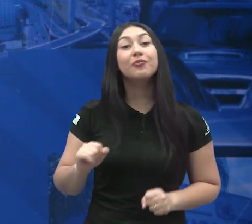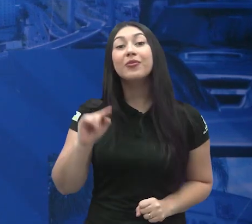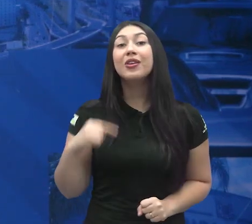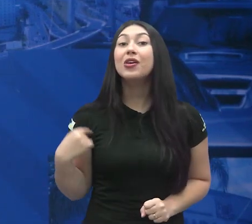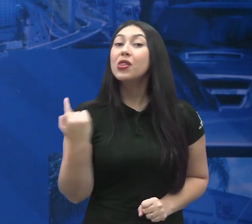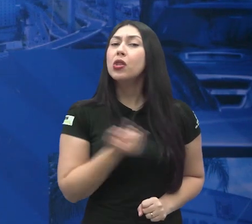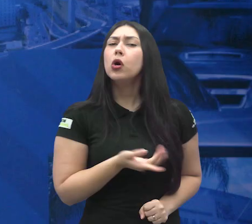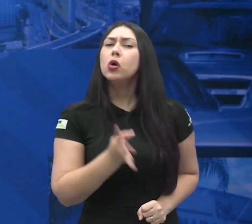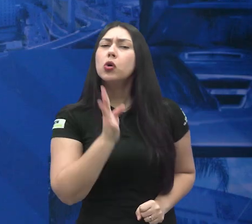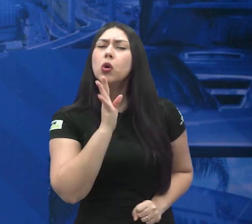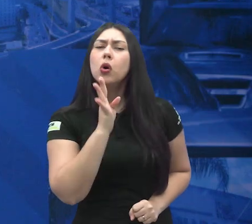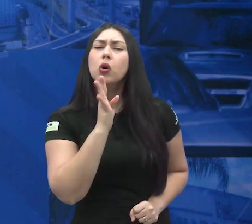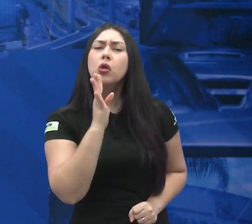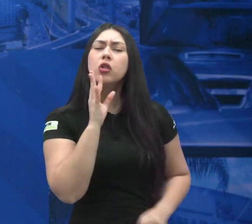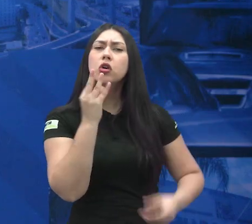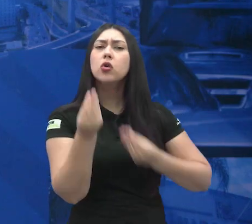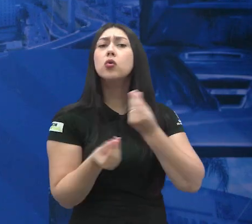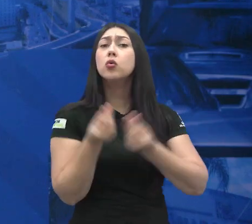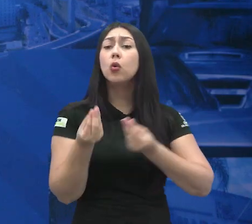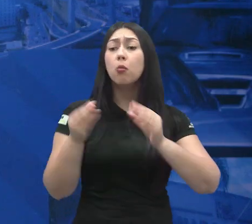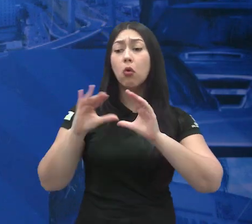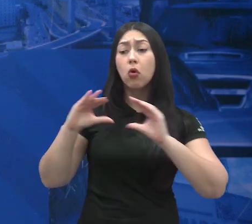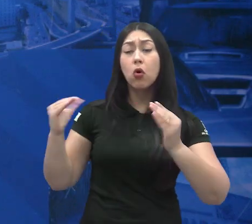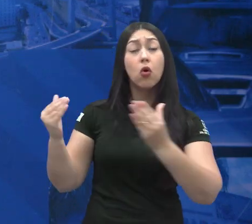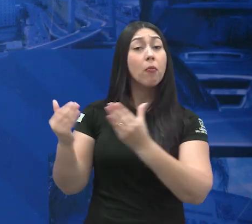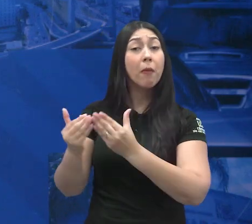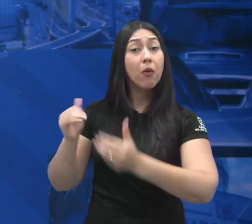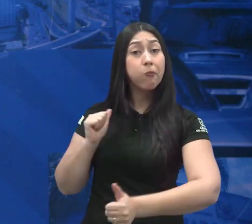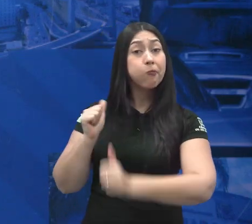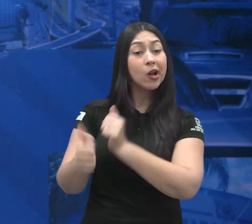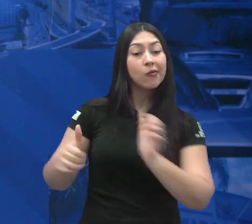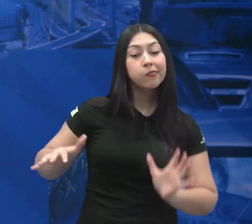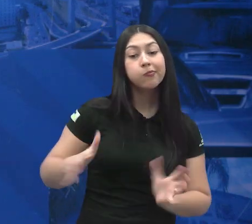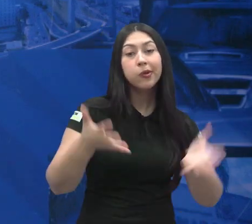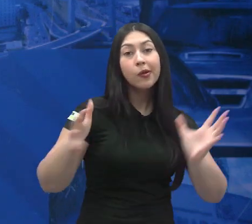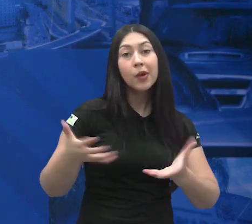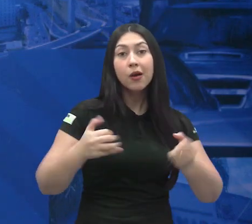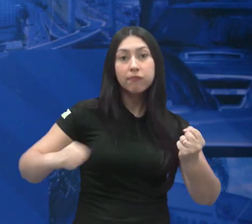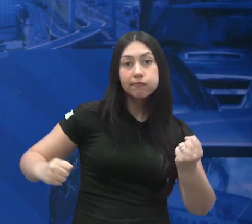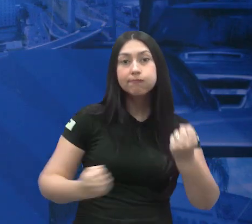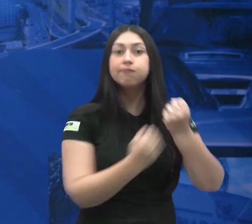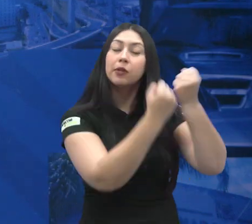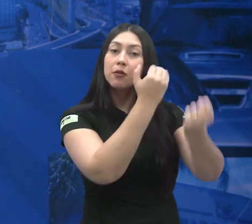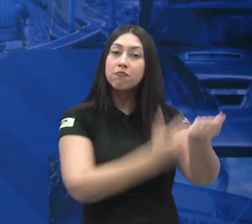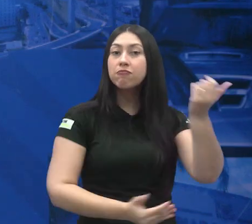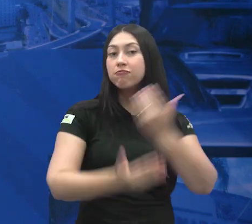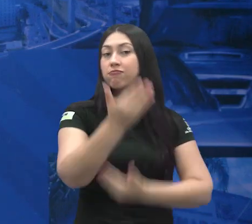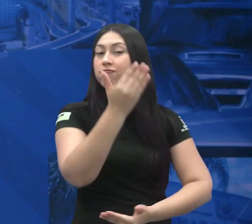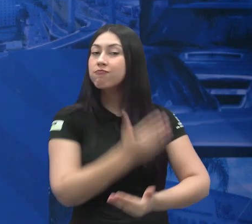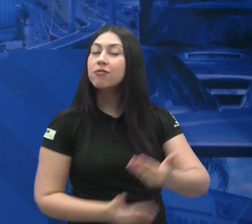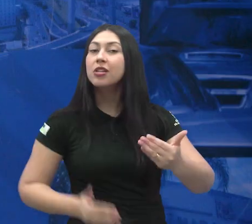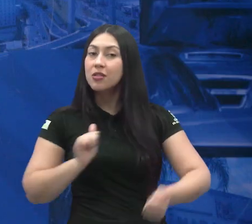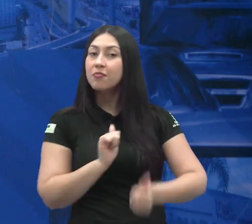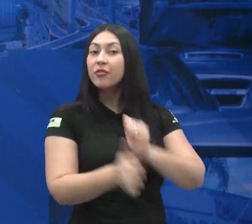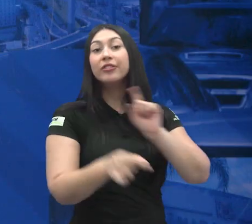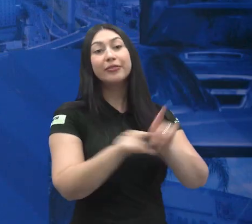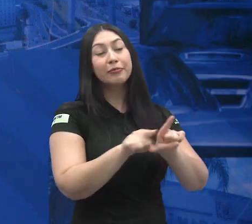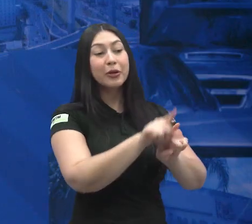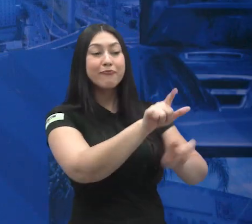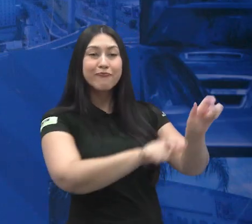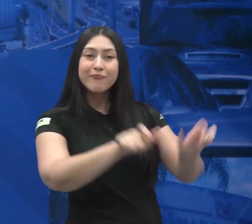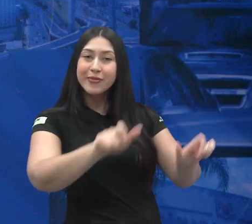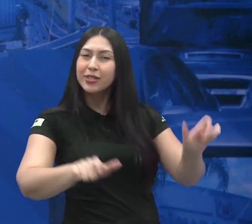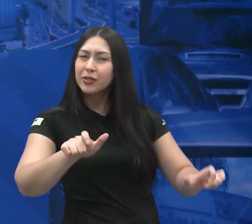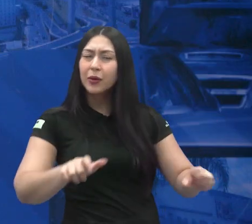cidade. Nós fomos conhecer como a Comissão de Esportes da Câmara incentiva e apoia o paradesporto e os